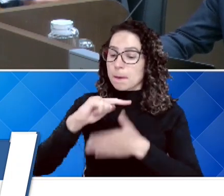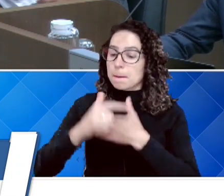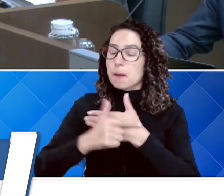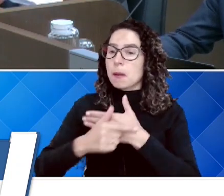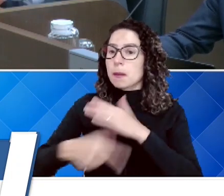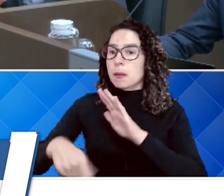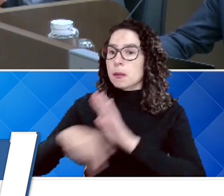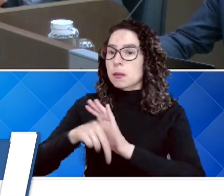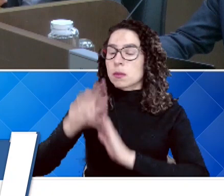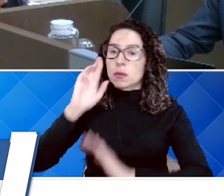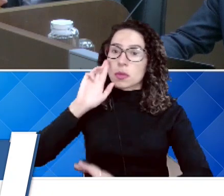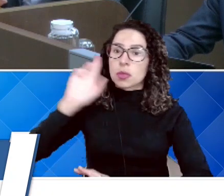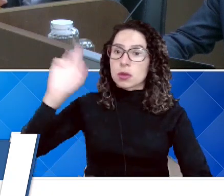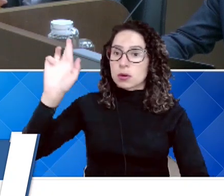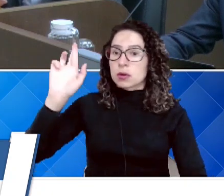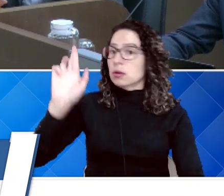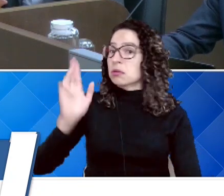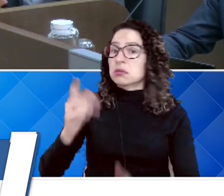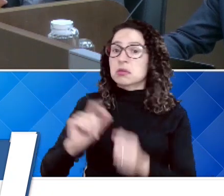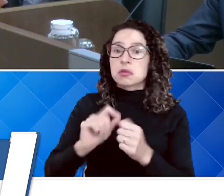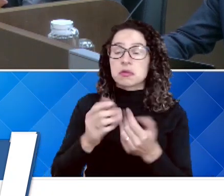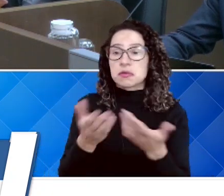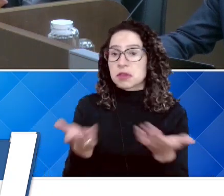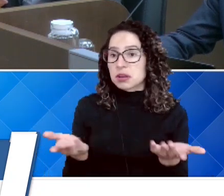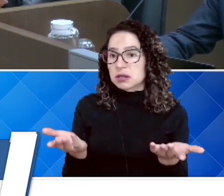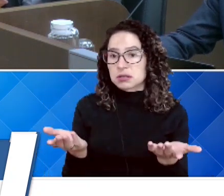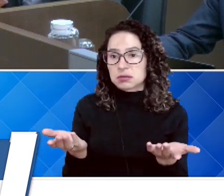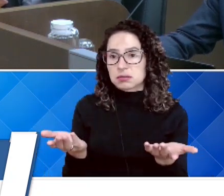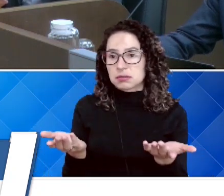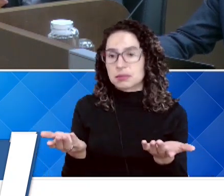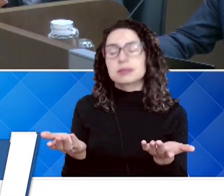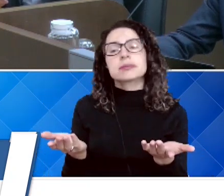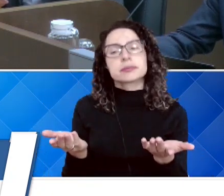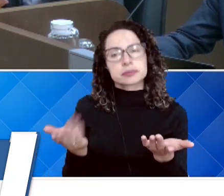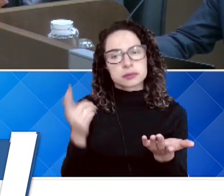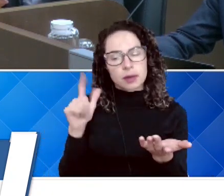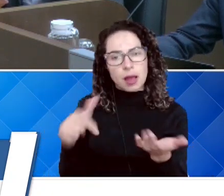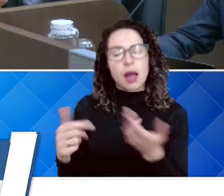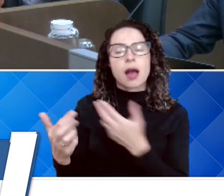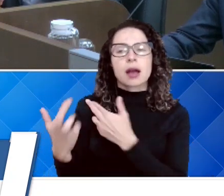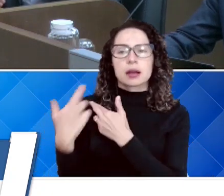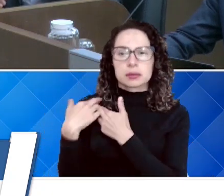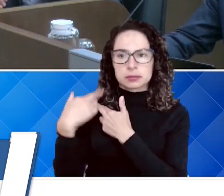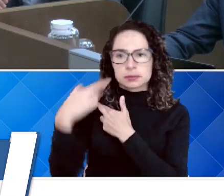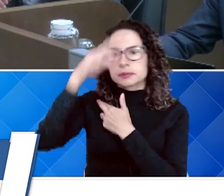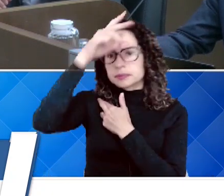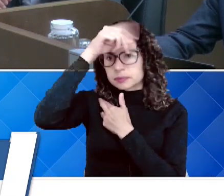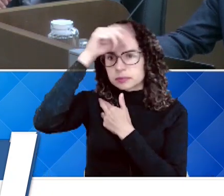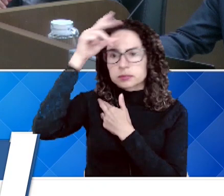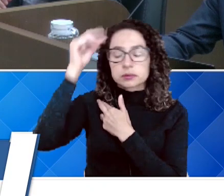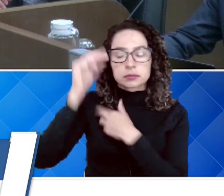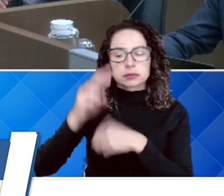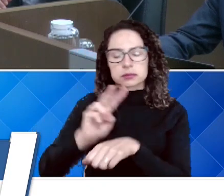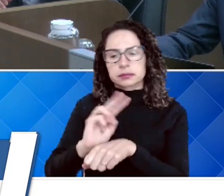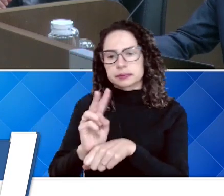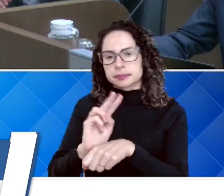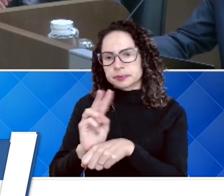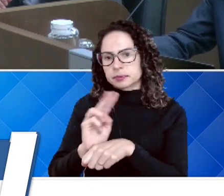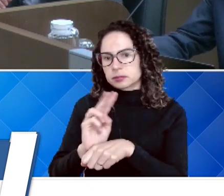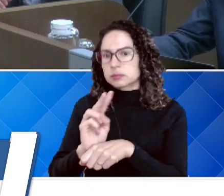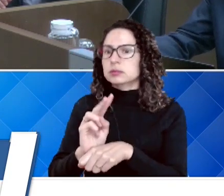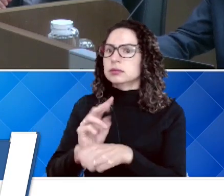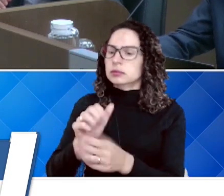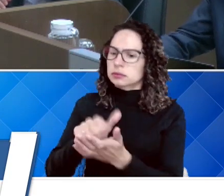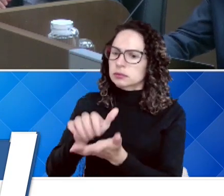proprietário, ele não cumpre. Então cabe à prefeitura fiscalizar,